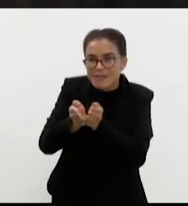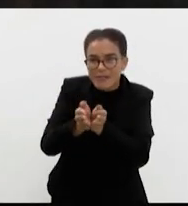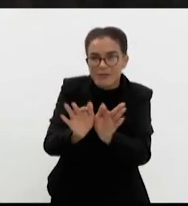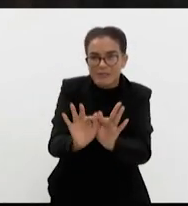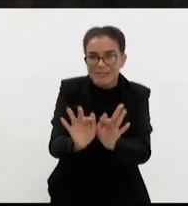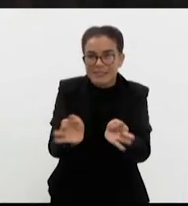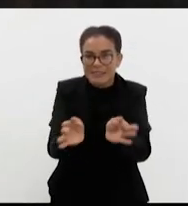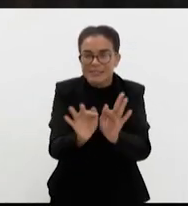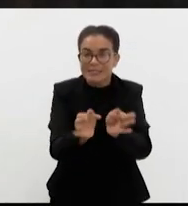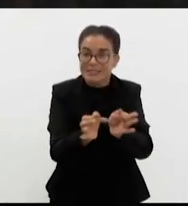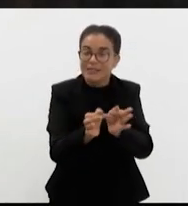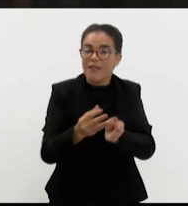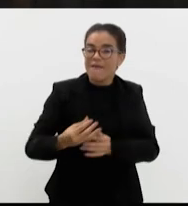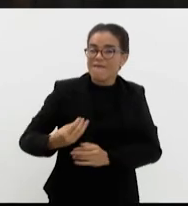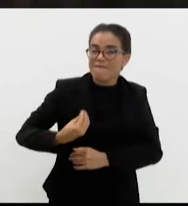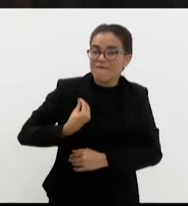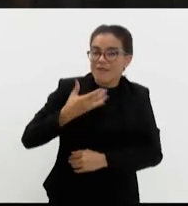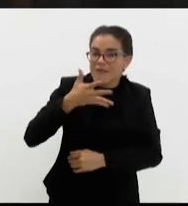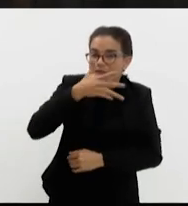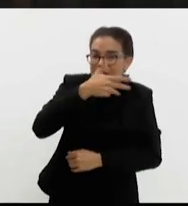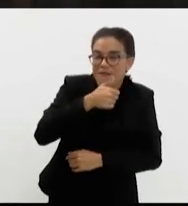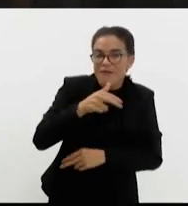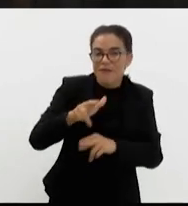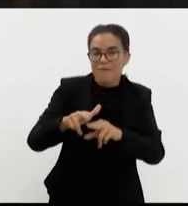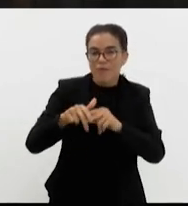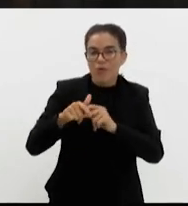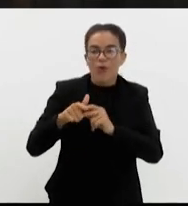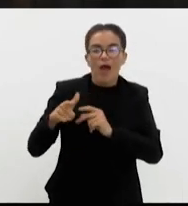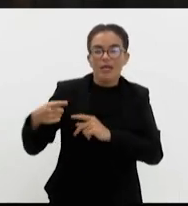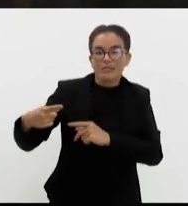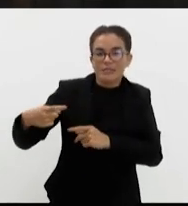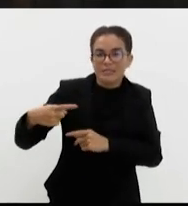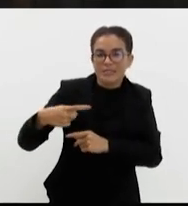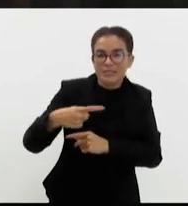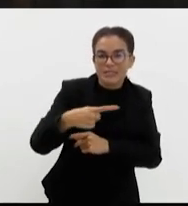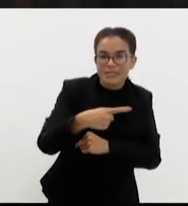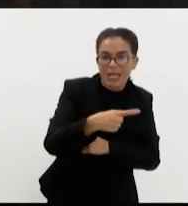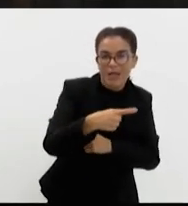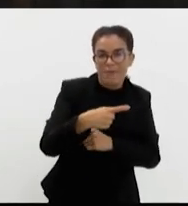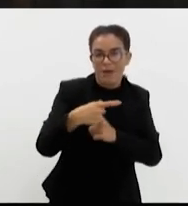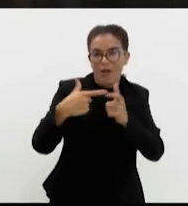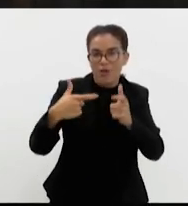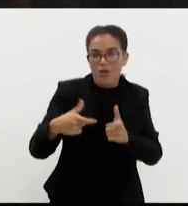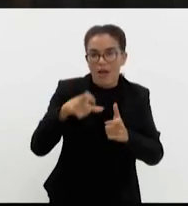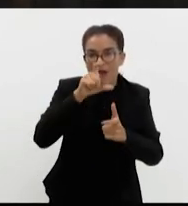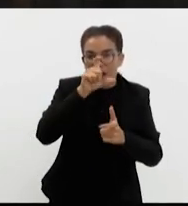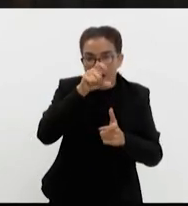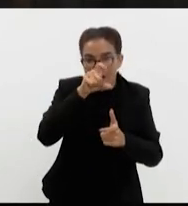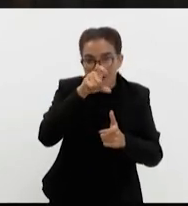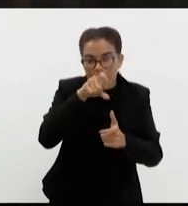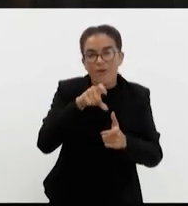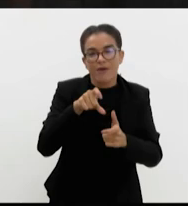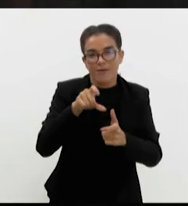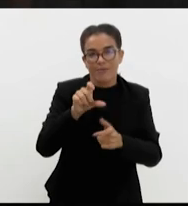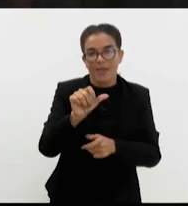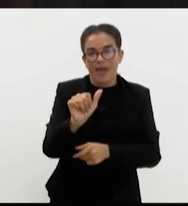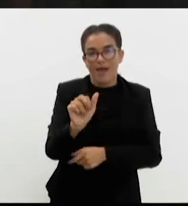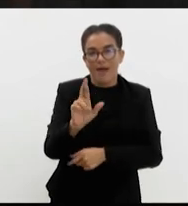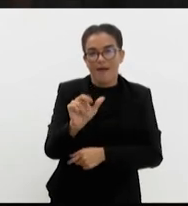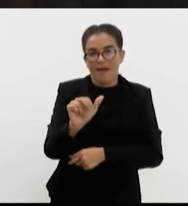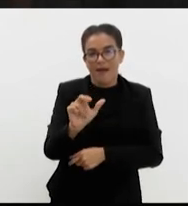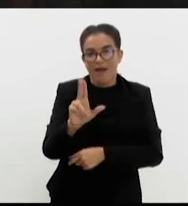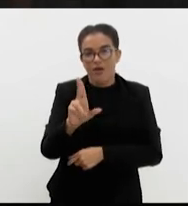que sobrevivem em decorrência da pesca do camarão e e do peixe na Lagoa de Araruama praia de